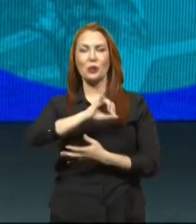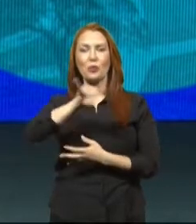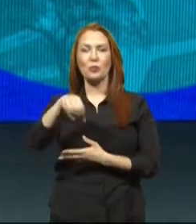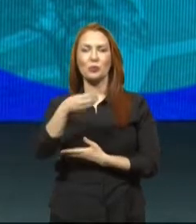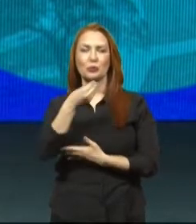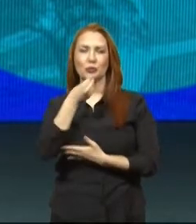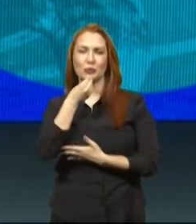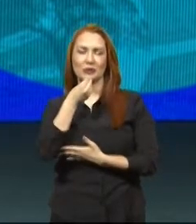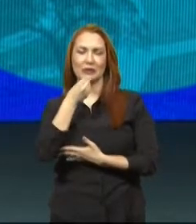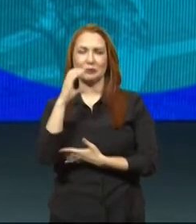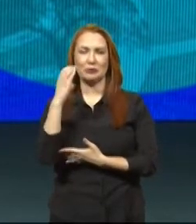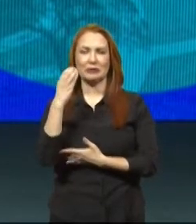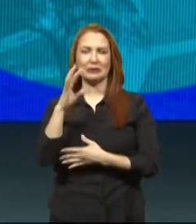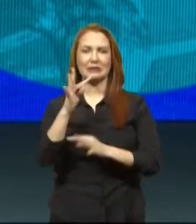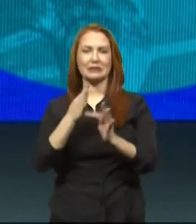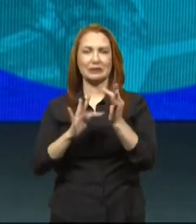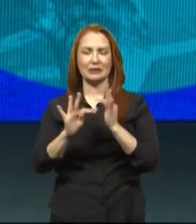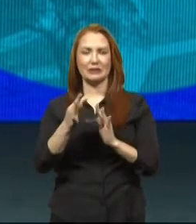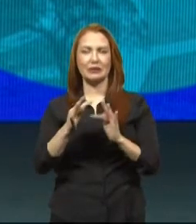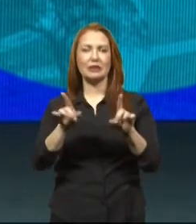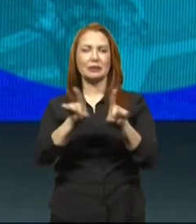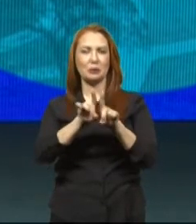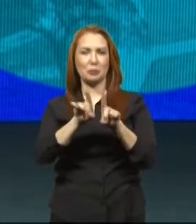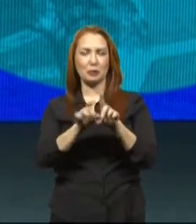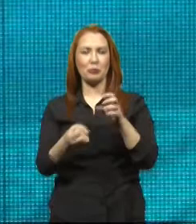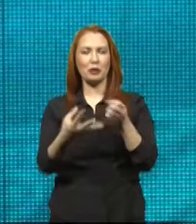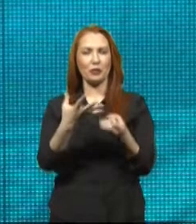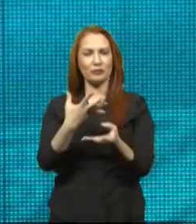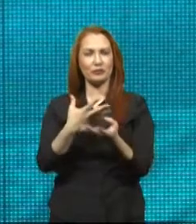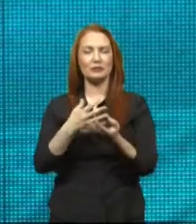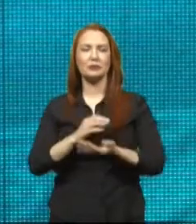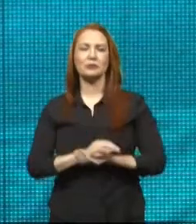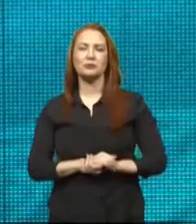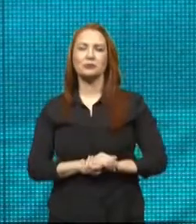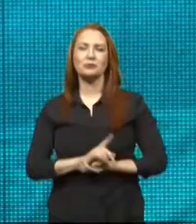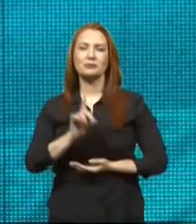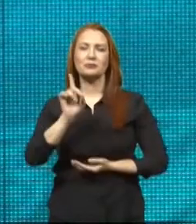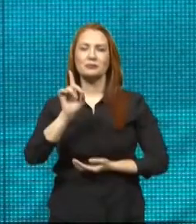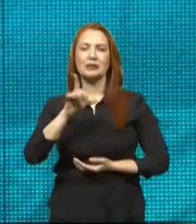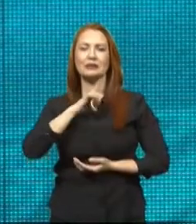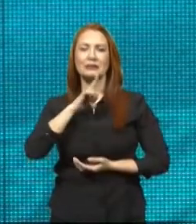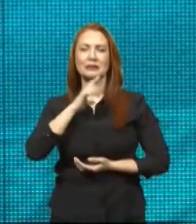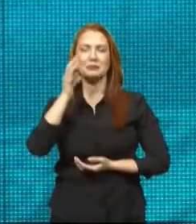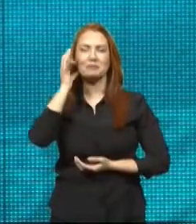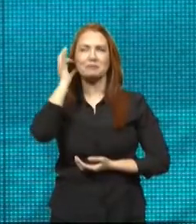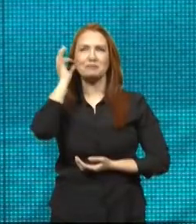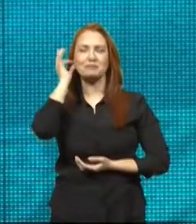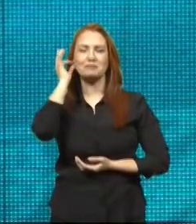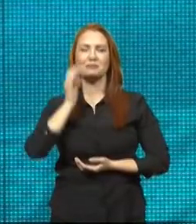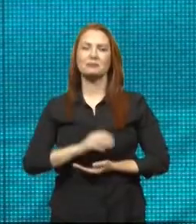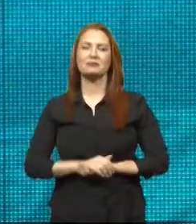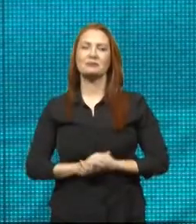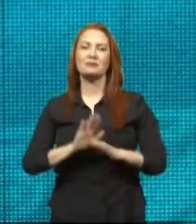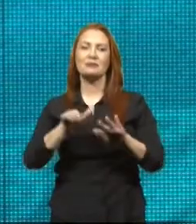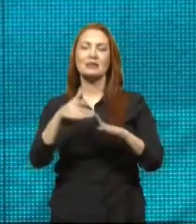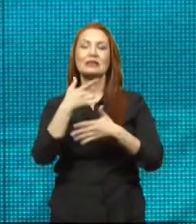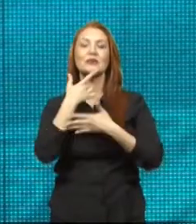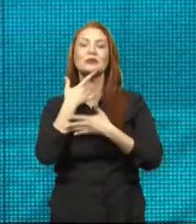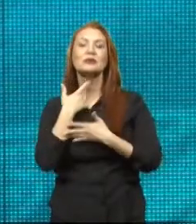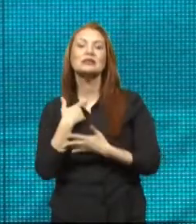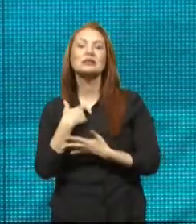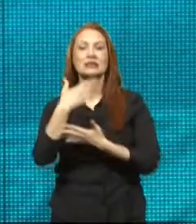ciência e tecnologia e para inovação serão fantásticas, né? Então, eu gostaria de